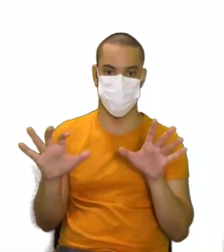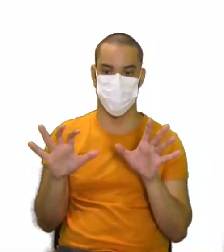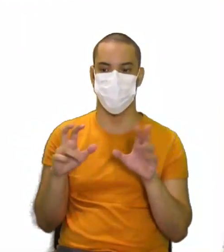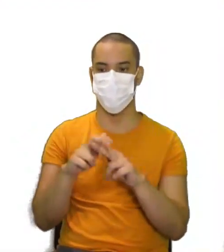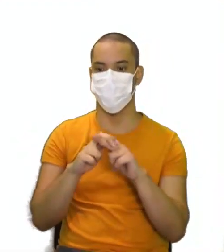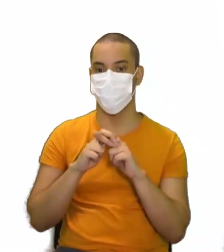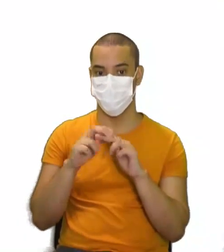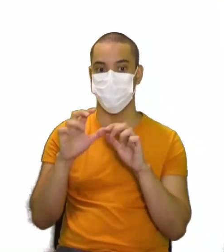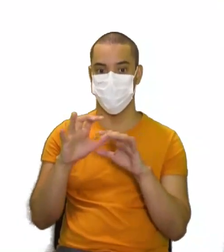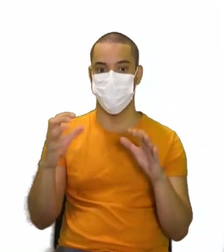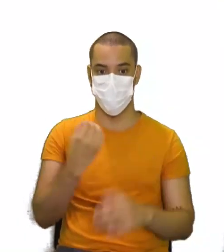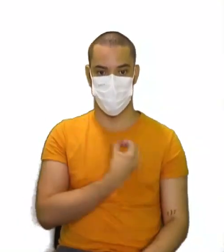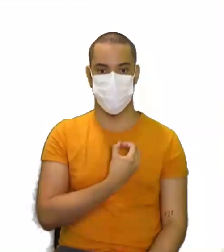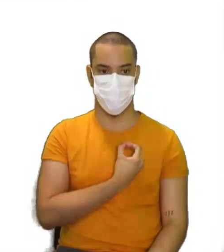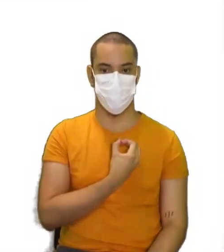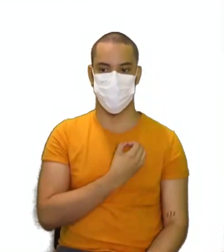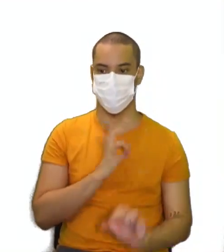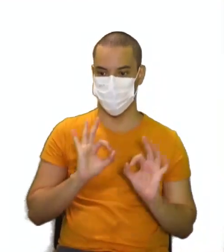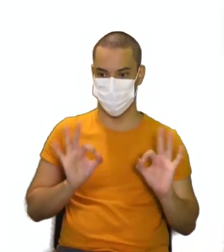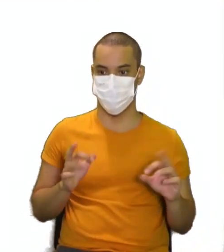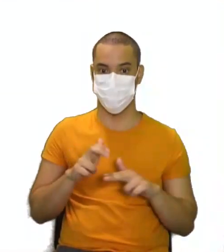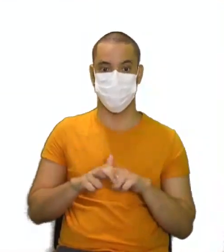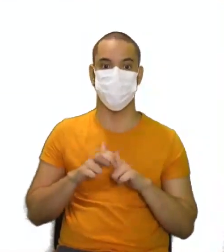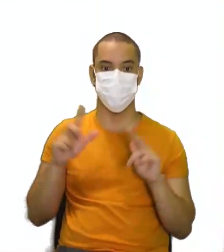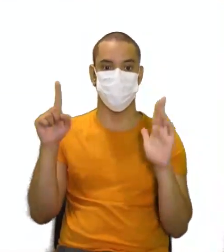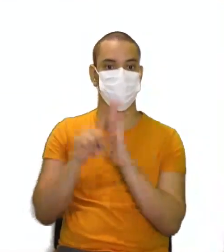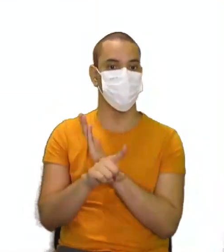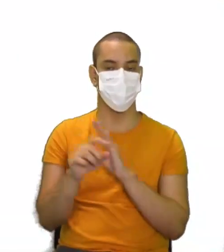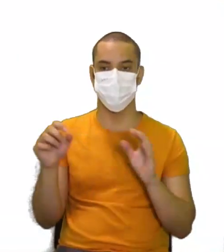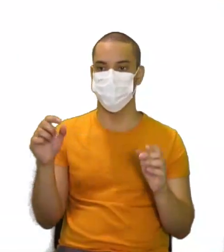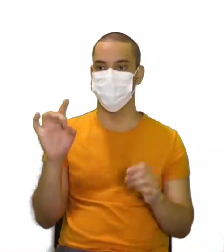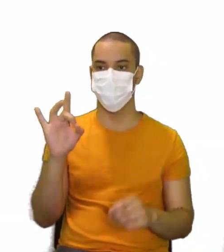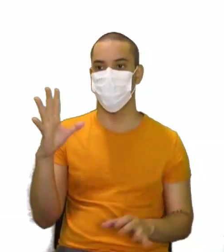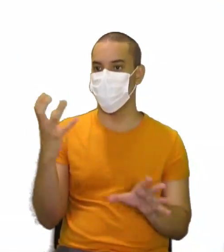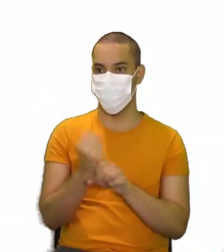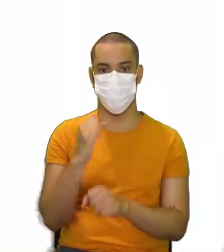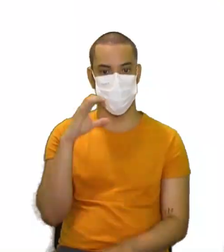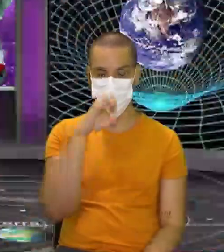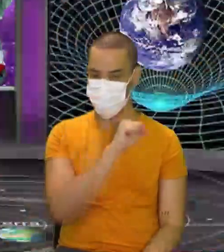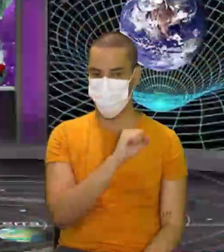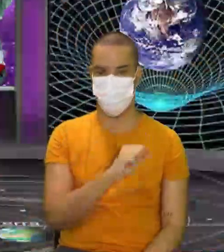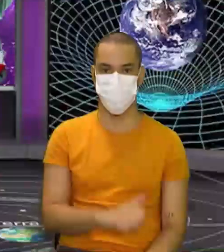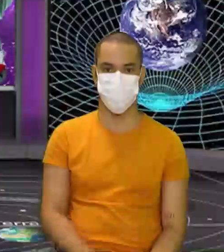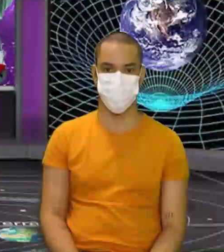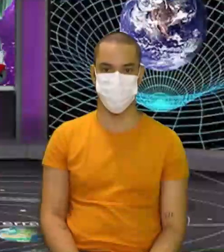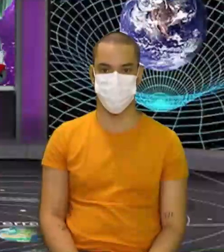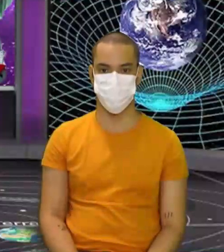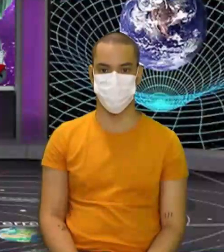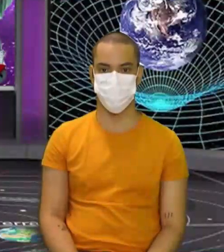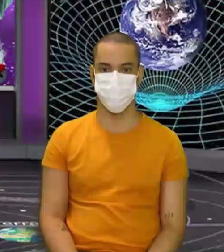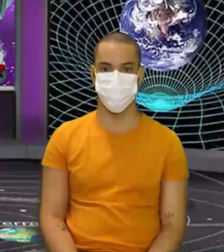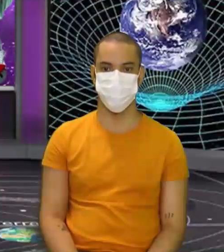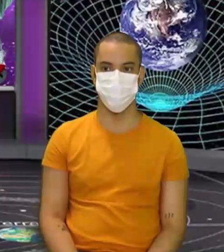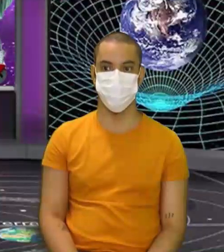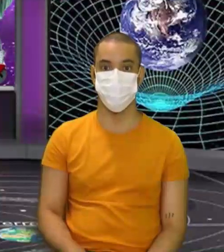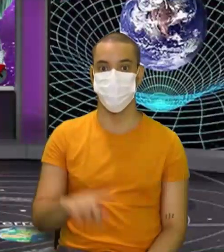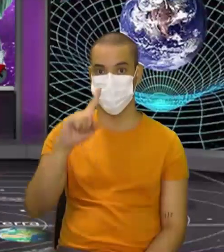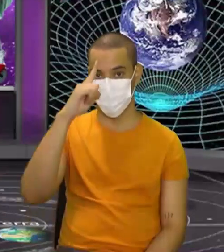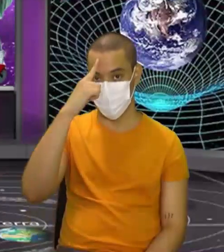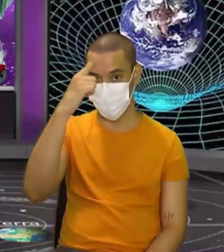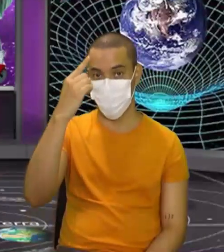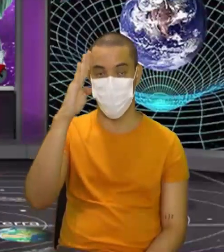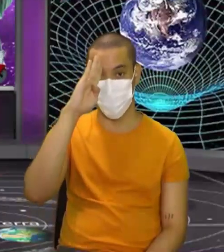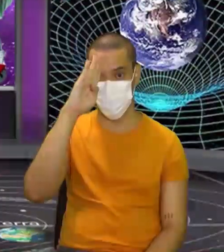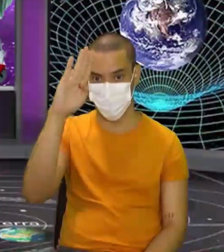é exatamente esse valor. Então, só foi questão de cálculo. Então, pessoal, ideia principal da